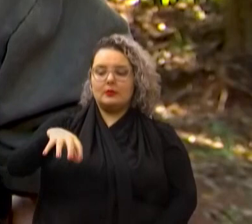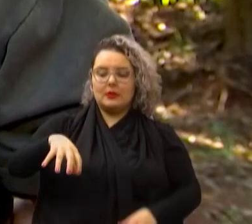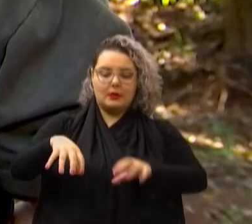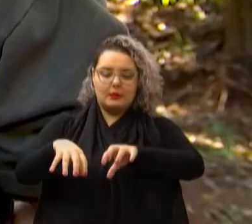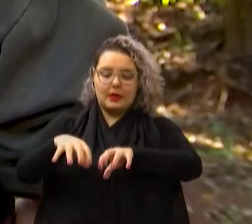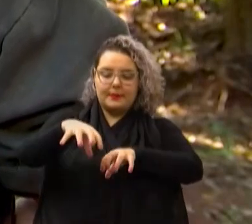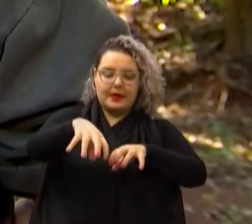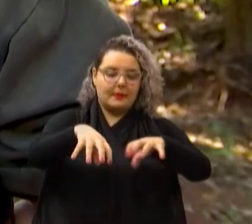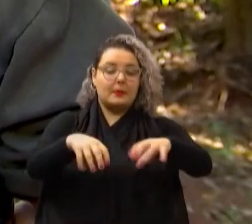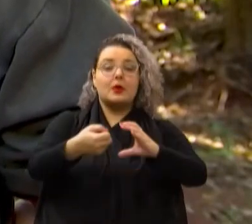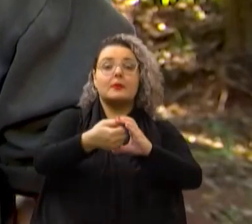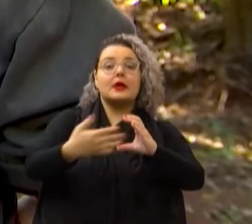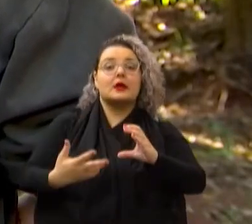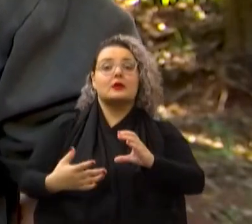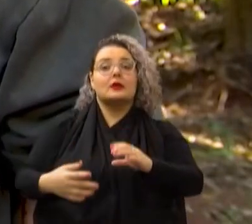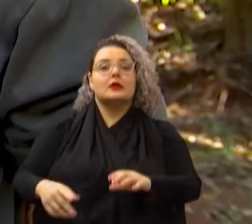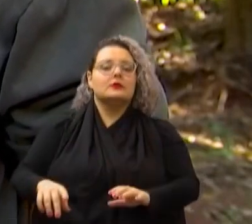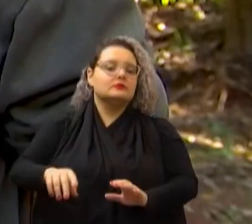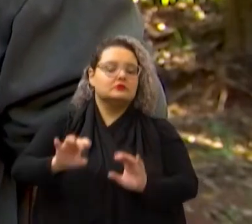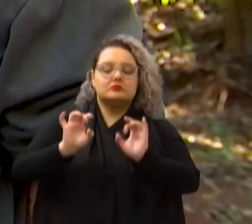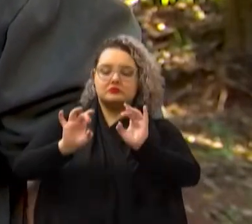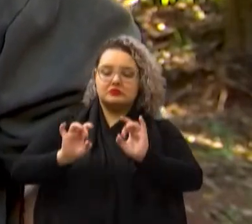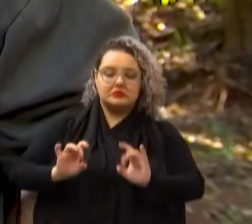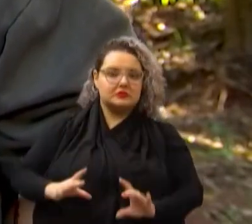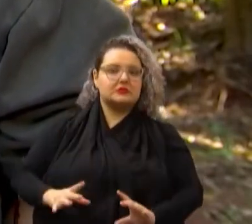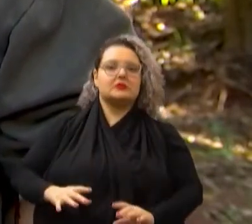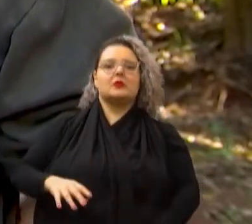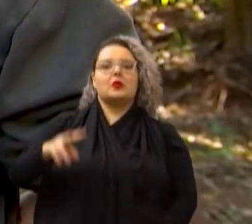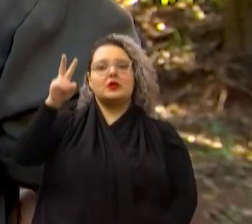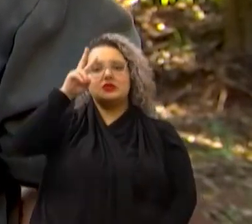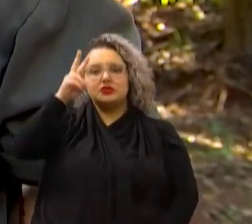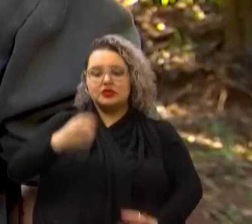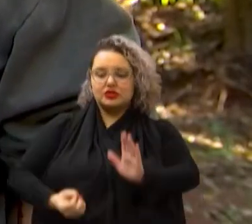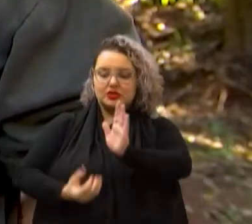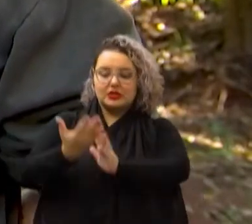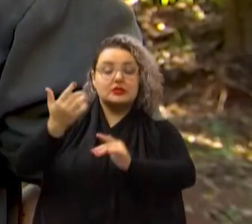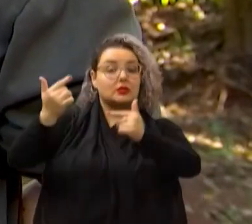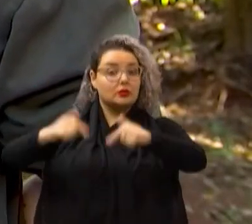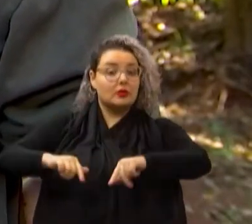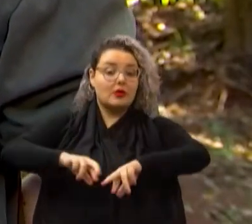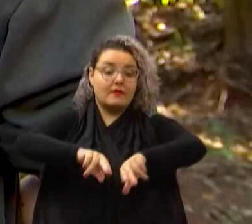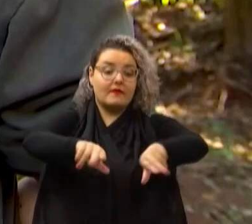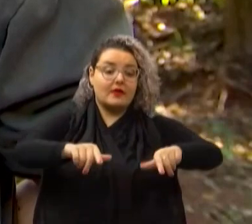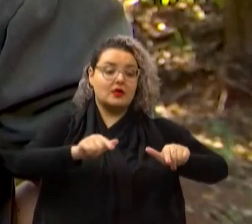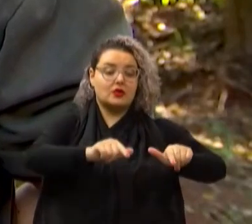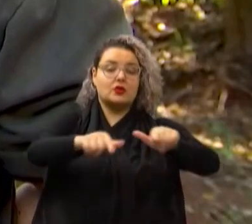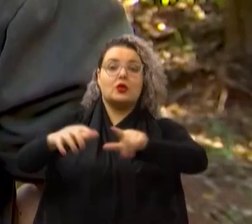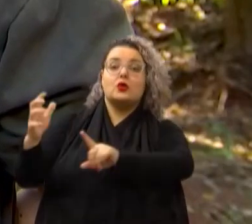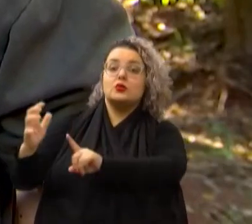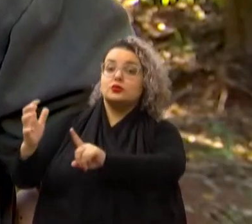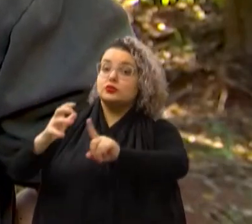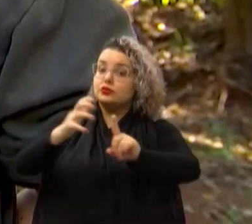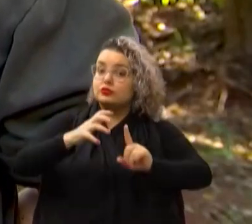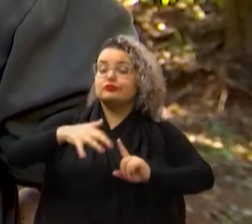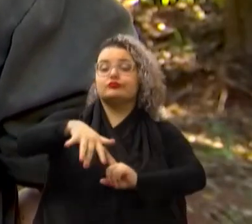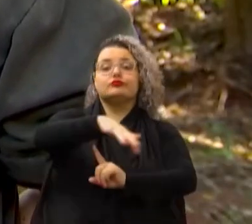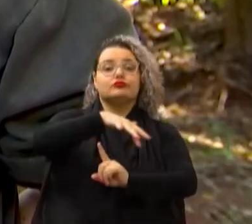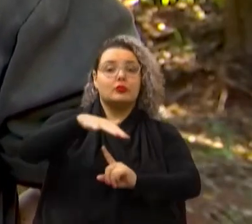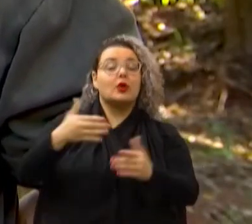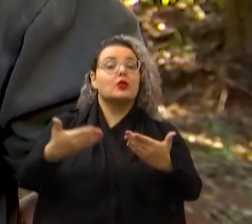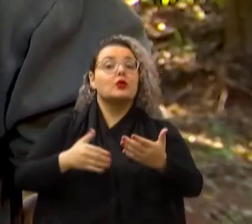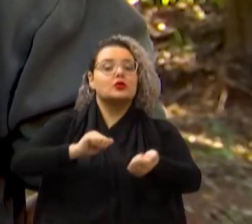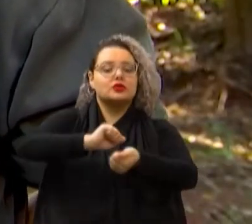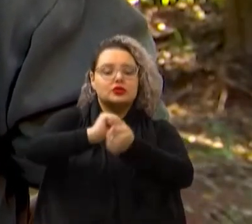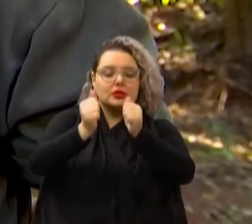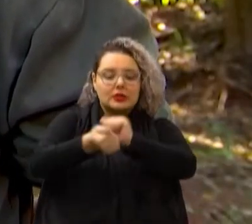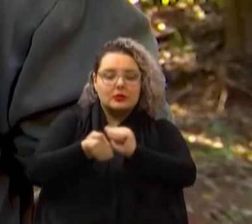Santa Genebra tem uma característica muito própria de acordo com a história de formação daquele local. Muitos locais também sofreram impactos